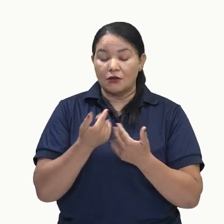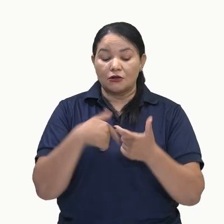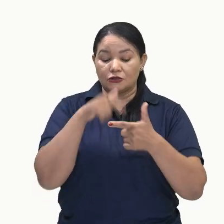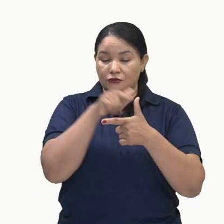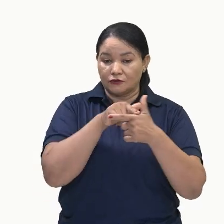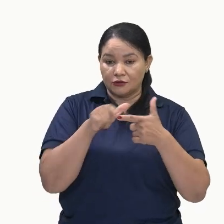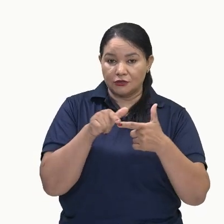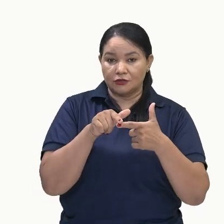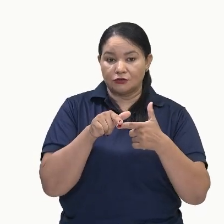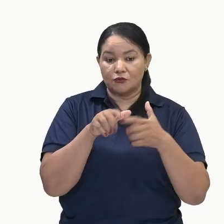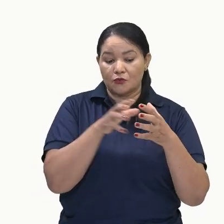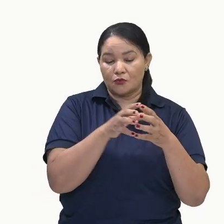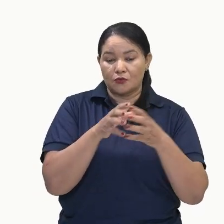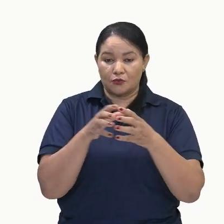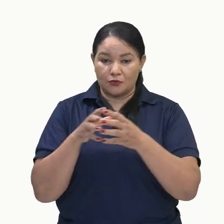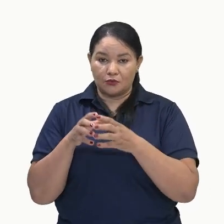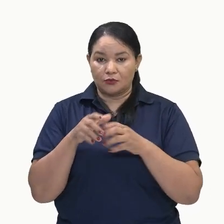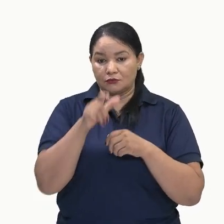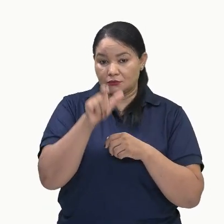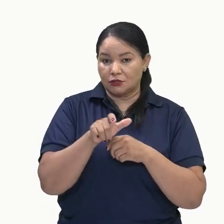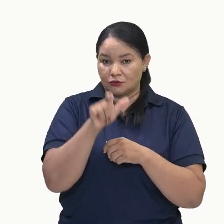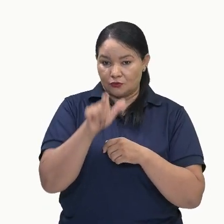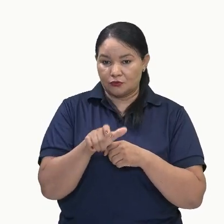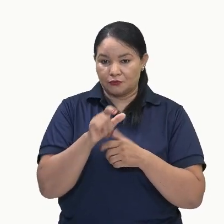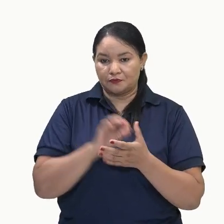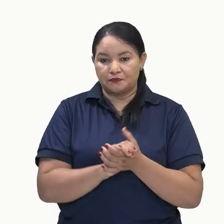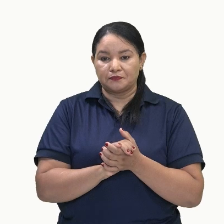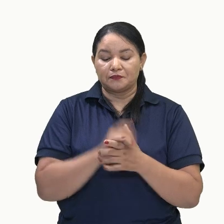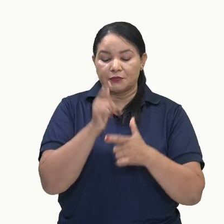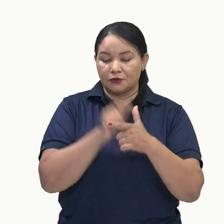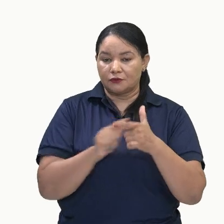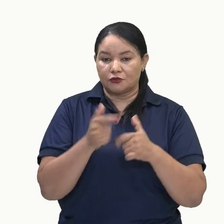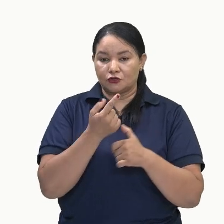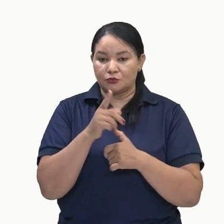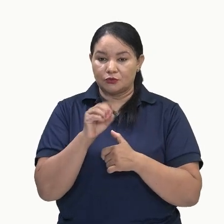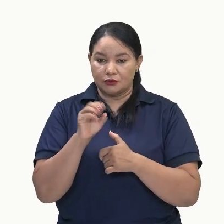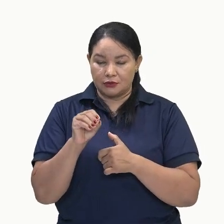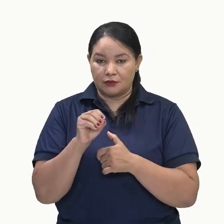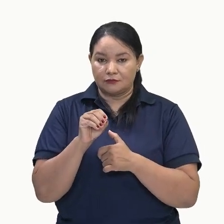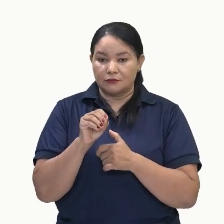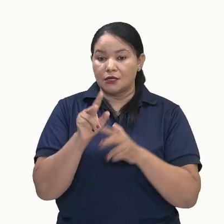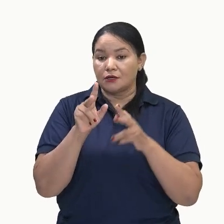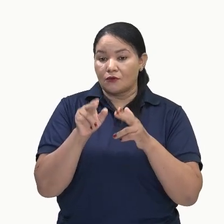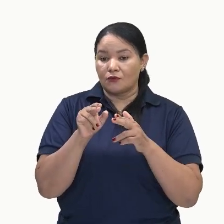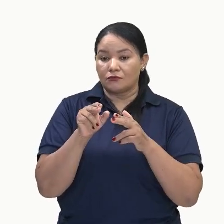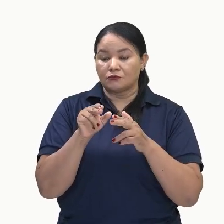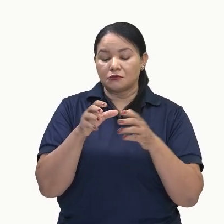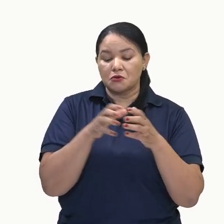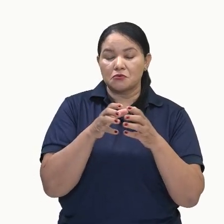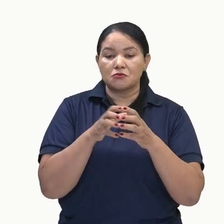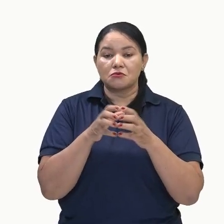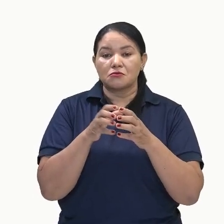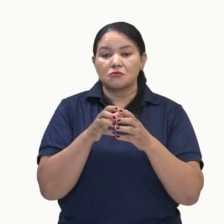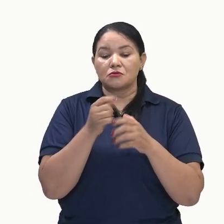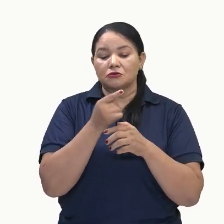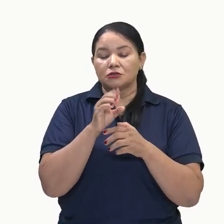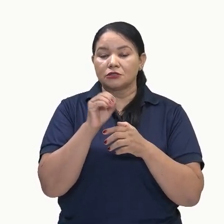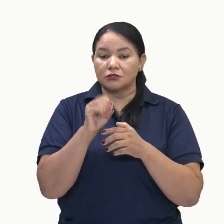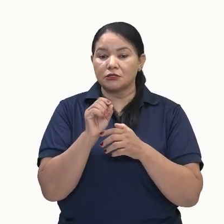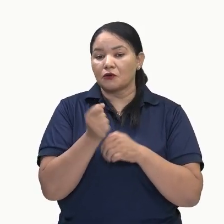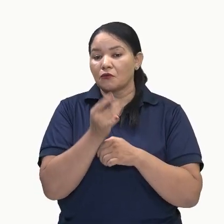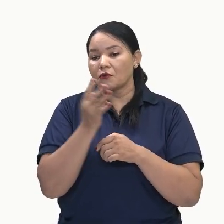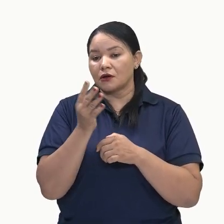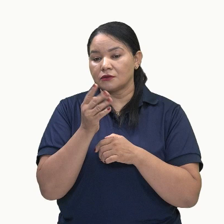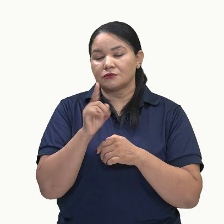pessoas, dos trabalhadores, por 100, nós temos quantos grupos de 100 nós temos aí em um grupo